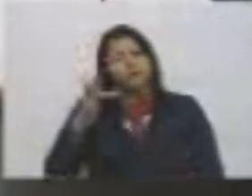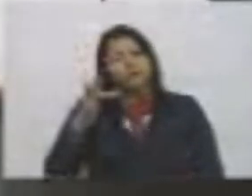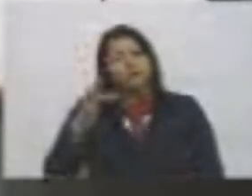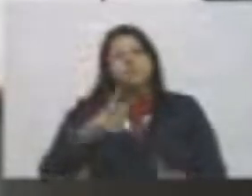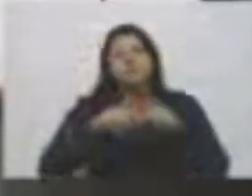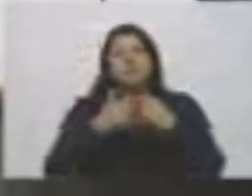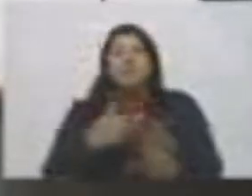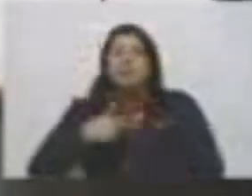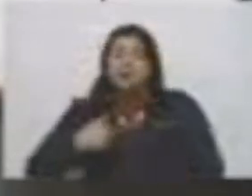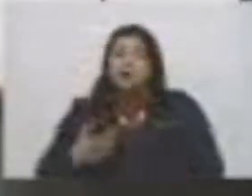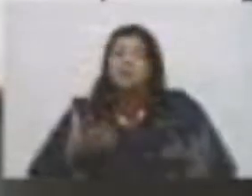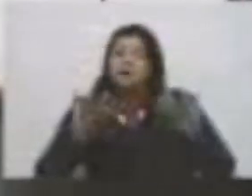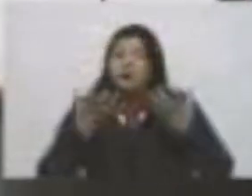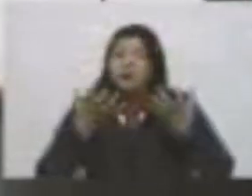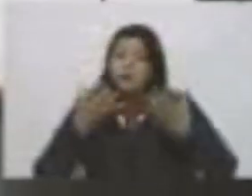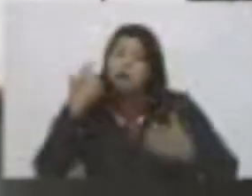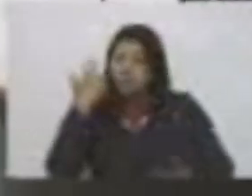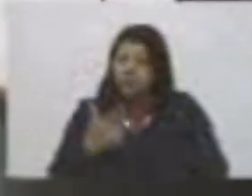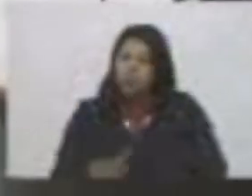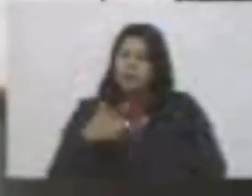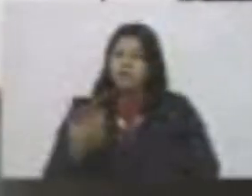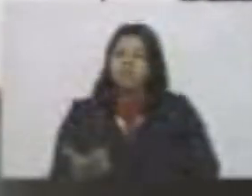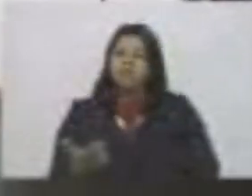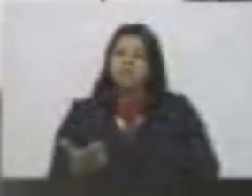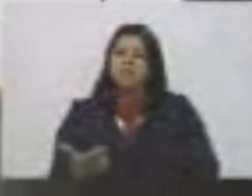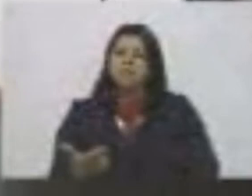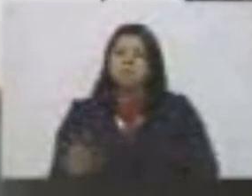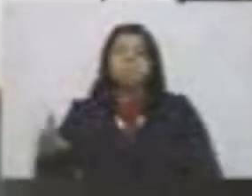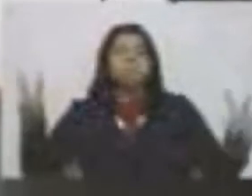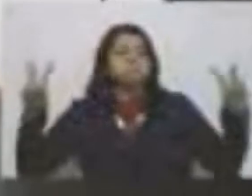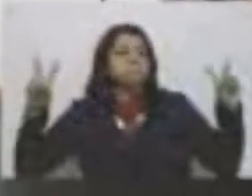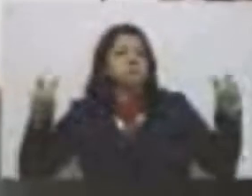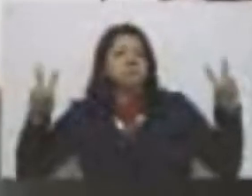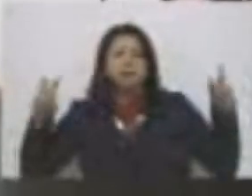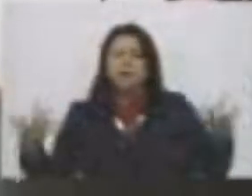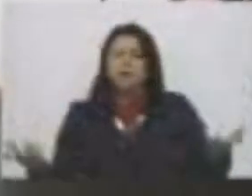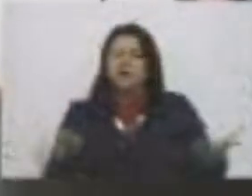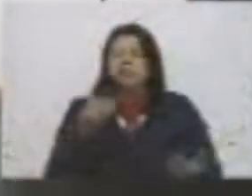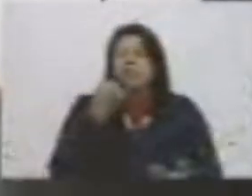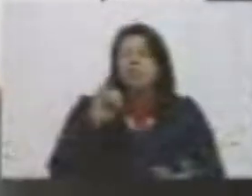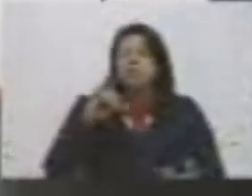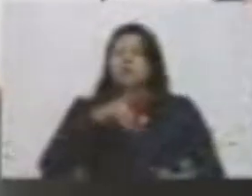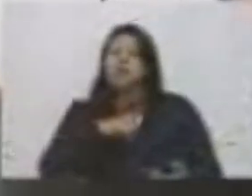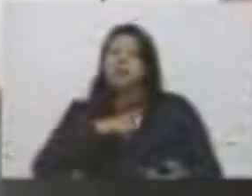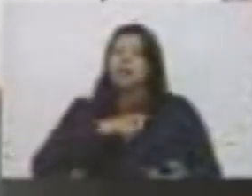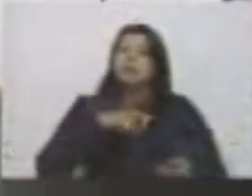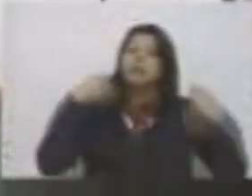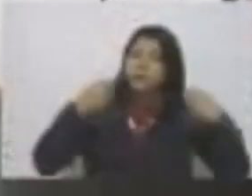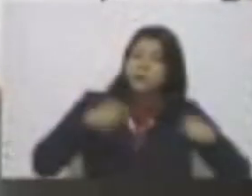Eu quero aqui mais uma vez não entrar no tema de se tem que fazer iluminação pública ou